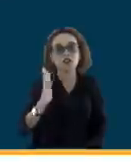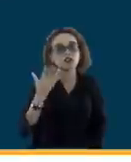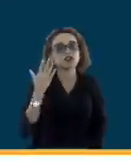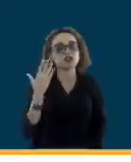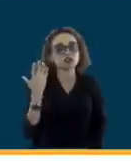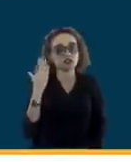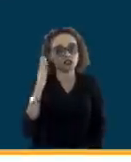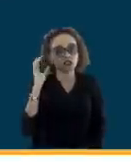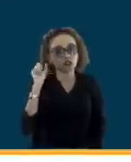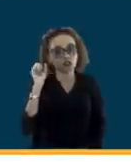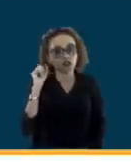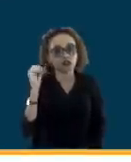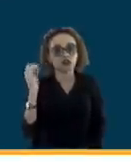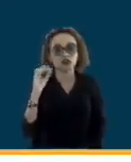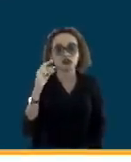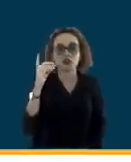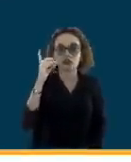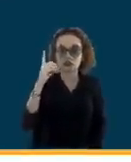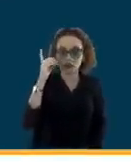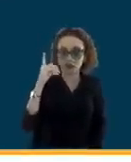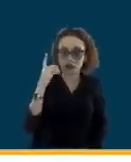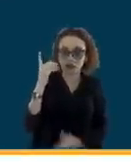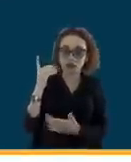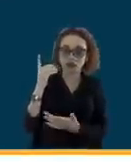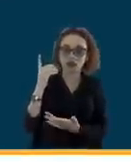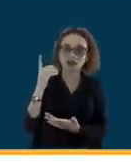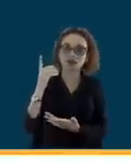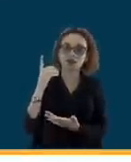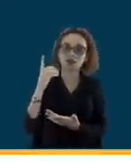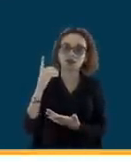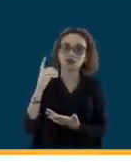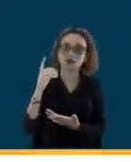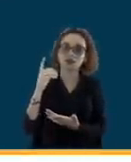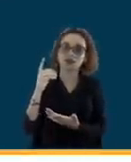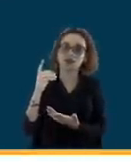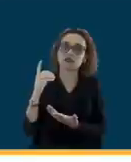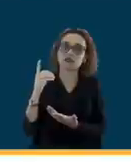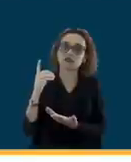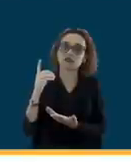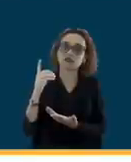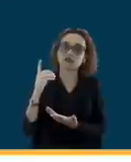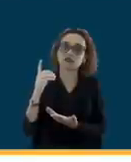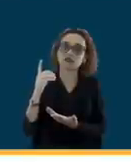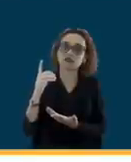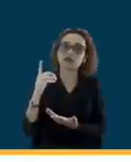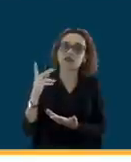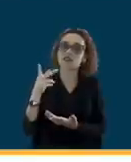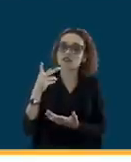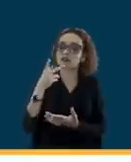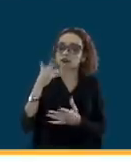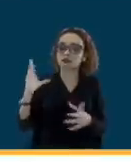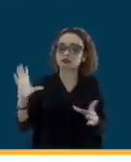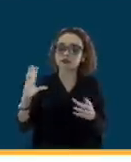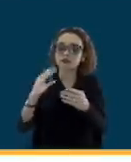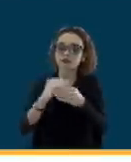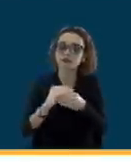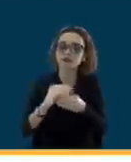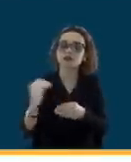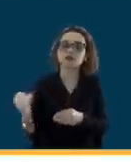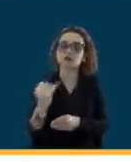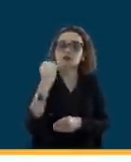querida deputada, que brilhantemente faz uma síntese da importância, o